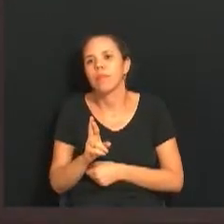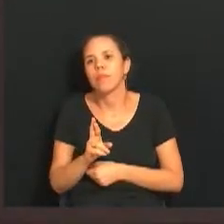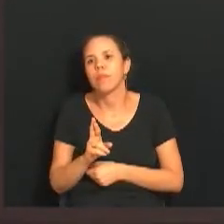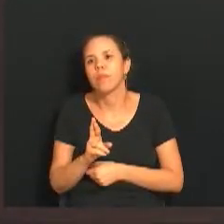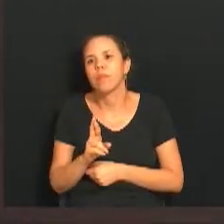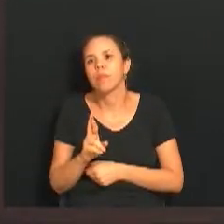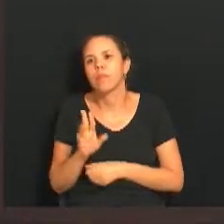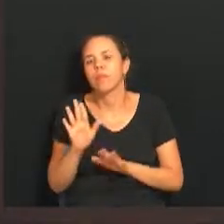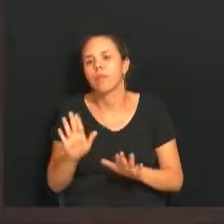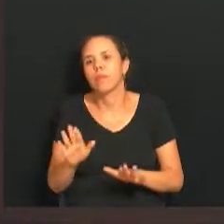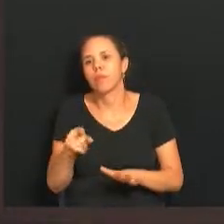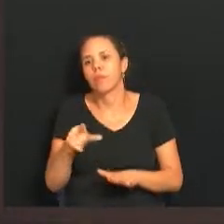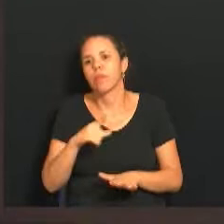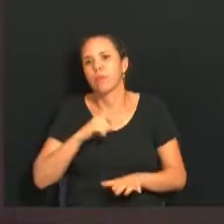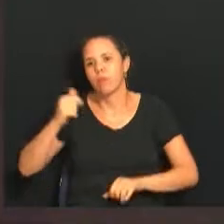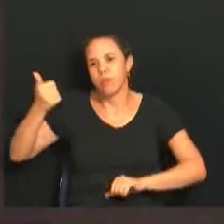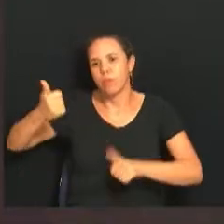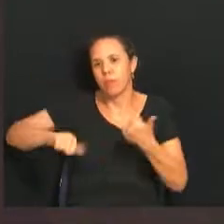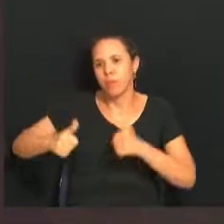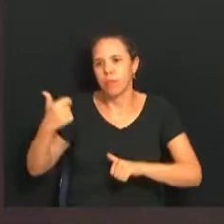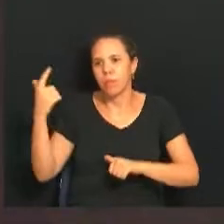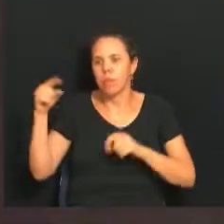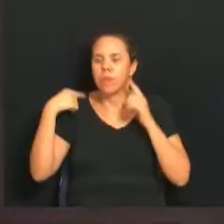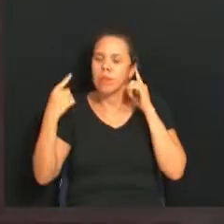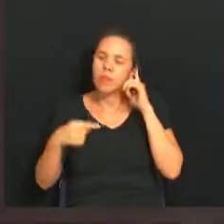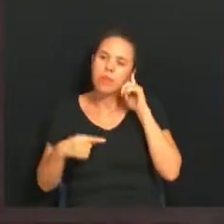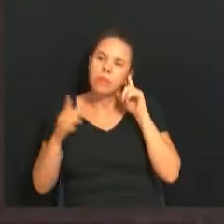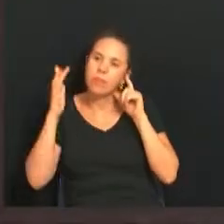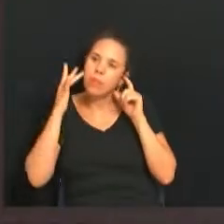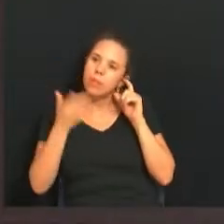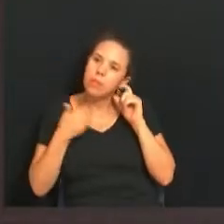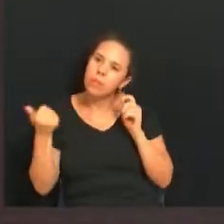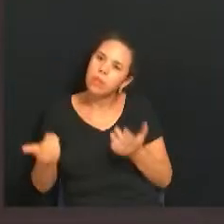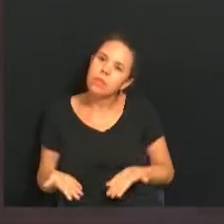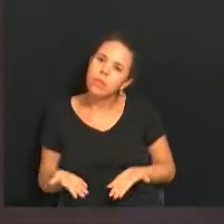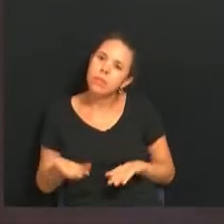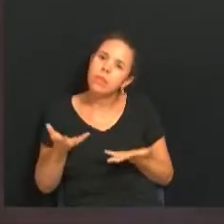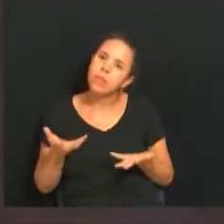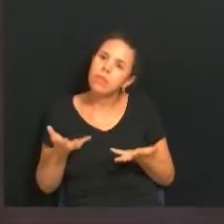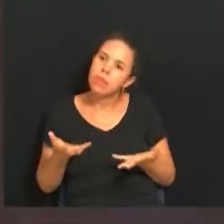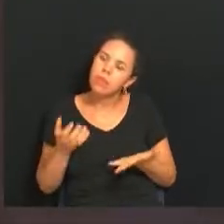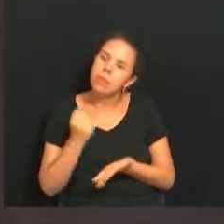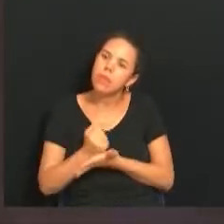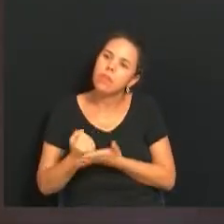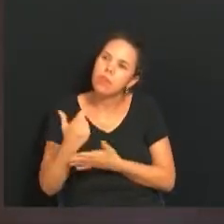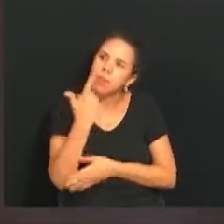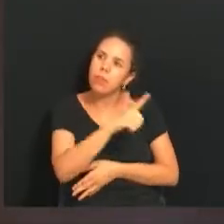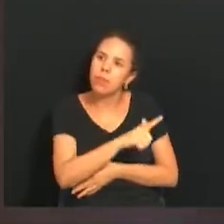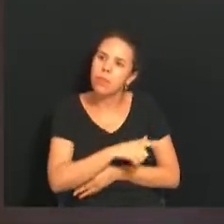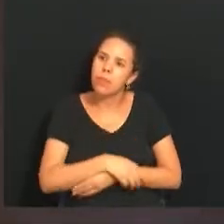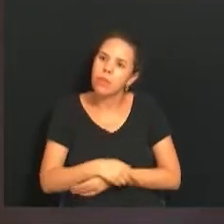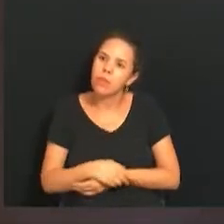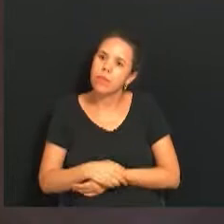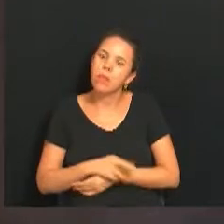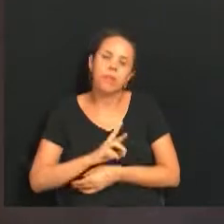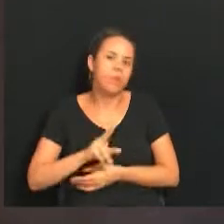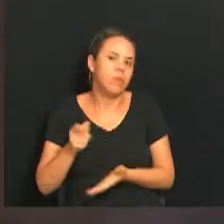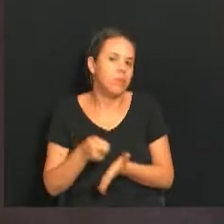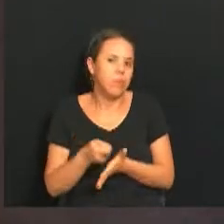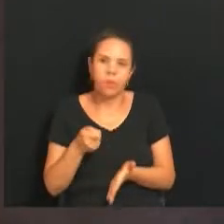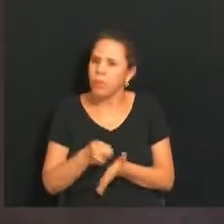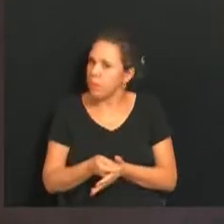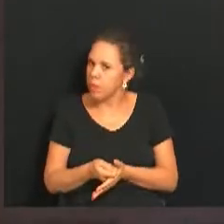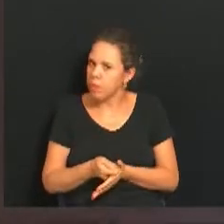você tem uma avaliação de um outro advogado que você acha melhor e quer contratar um outro serviço. Não é obrigatório e